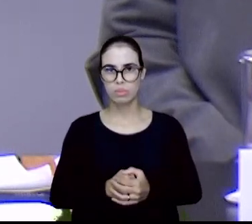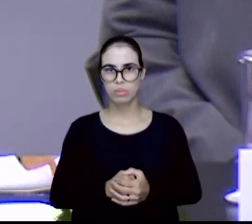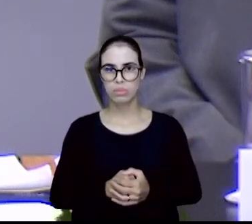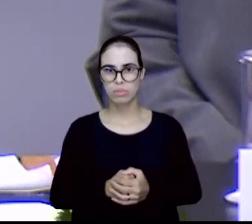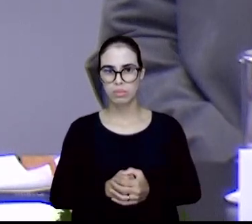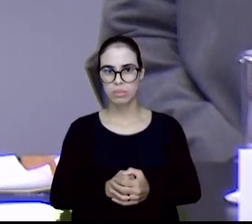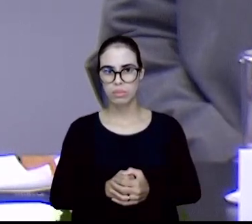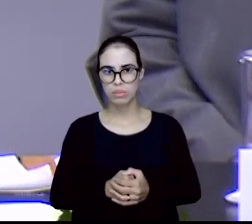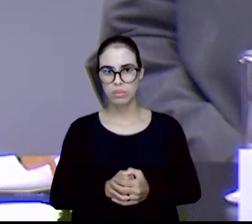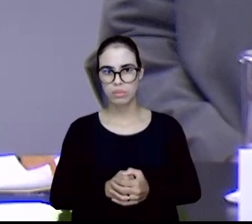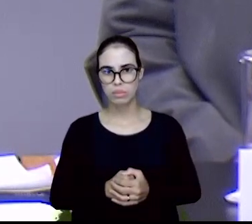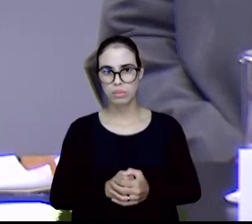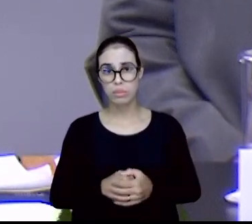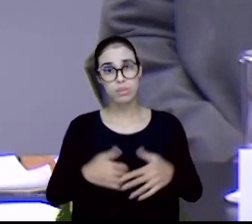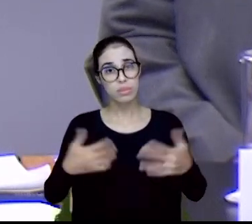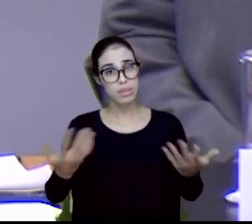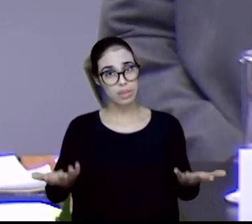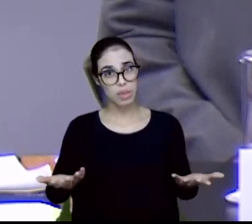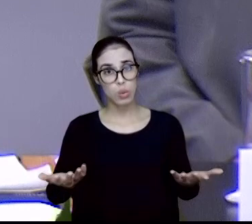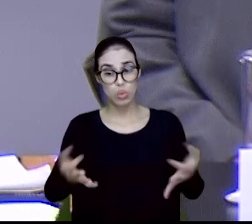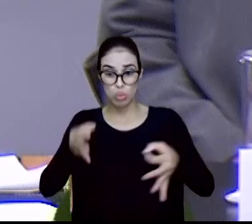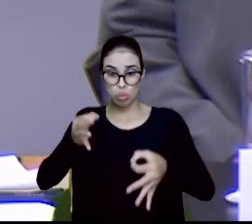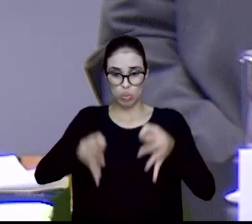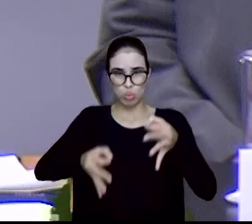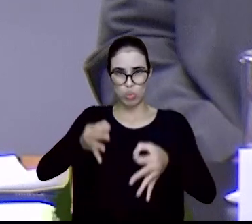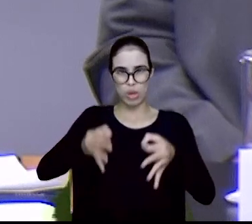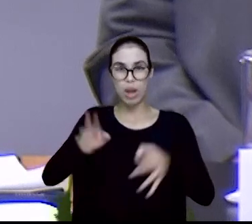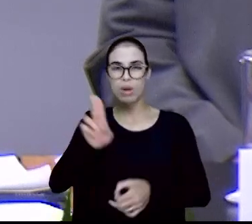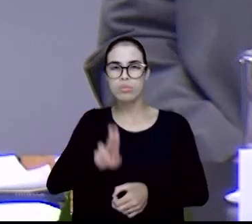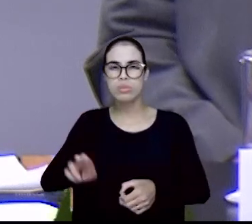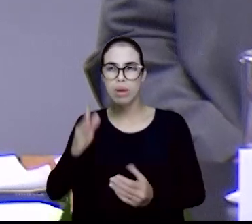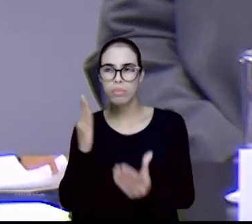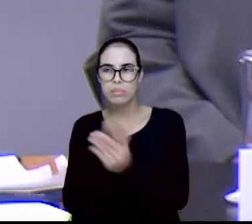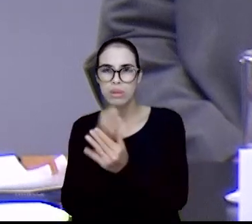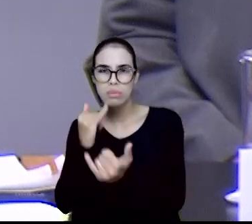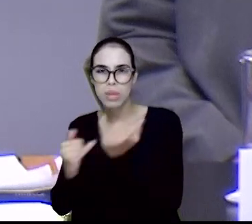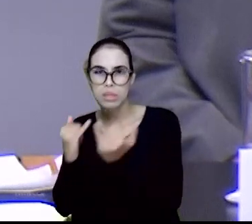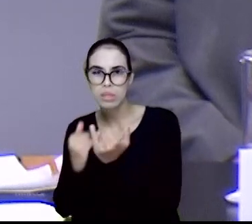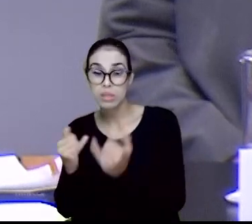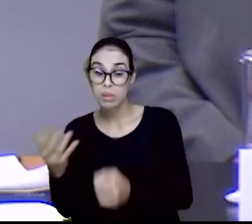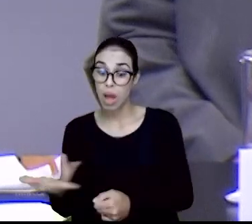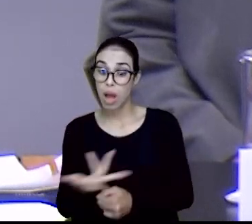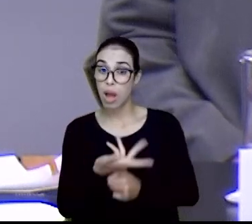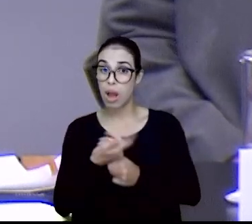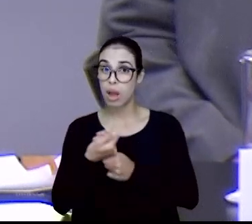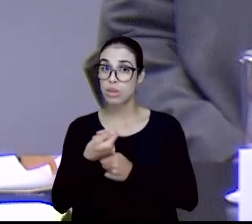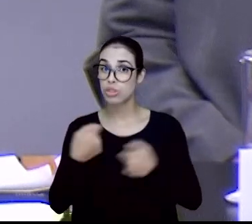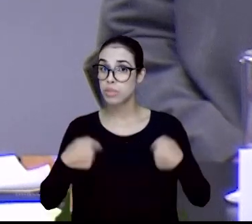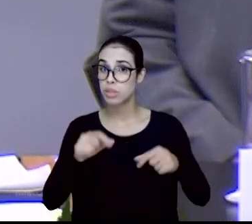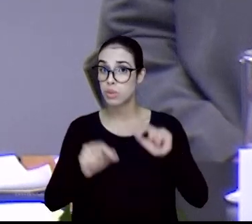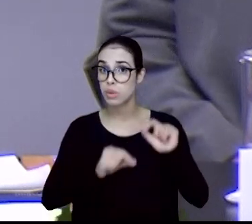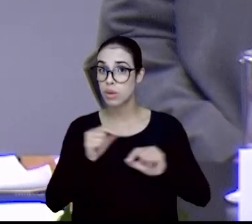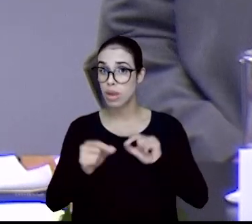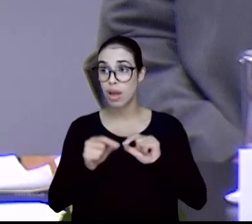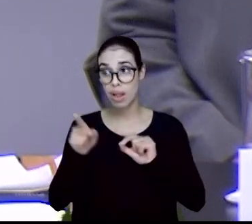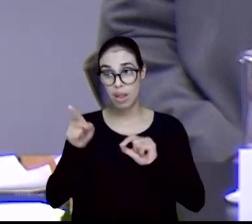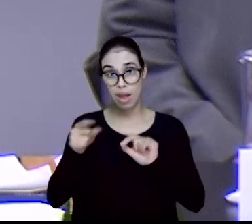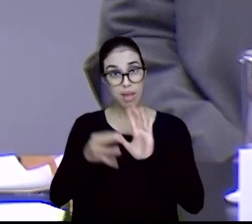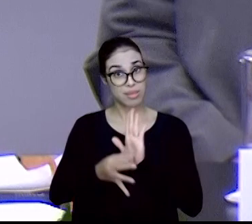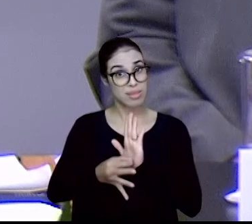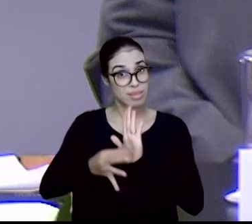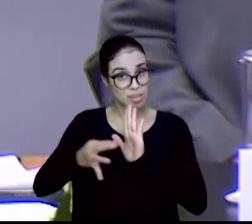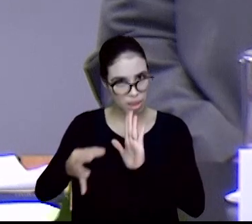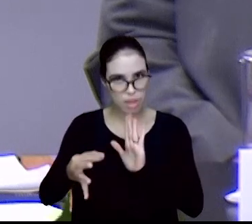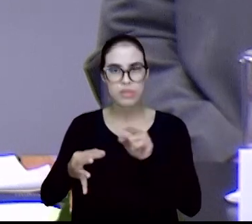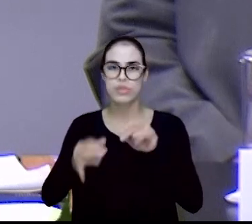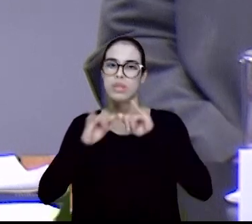grande arte ao trabalhar com precedente é você extrair uma tese, que também não pode ser uma tese que você